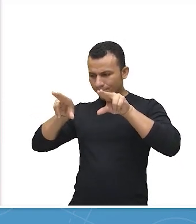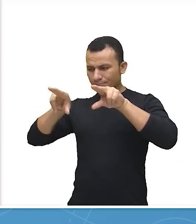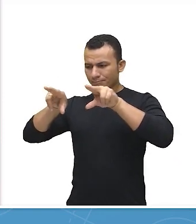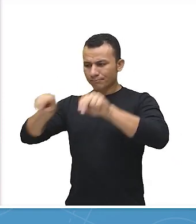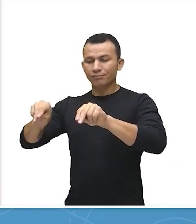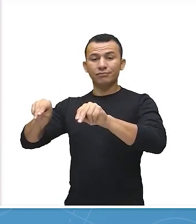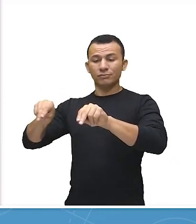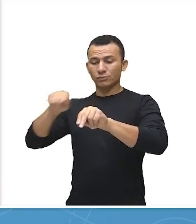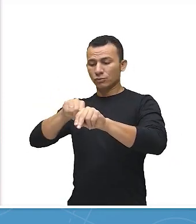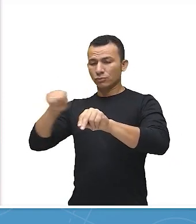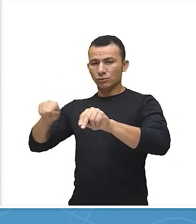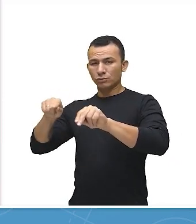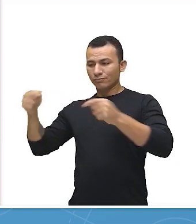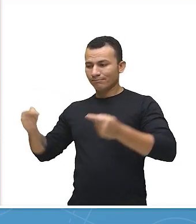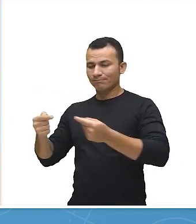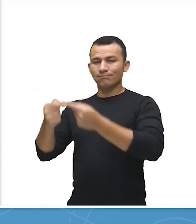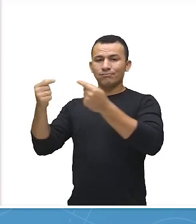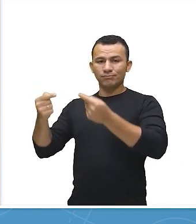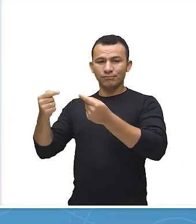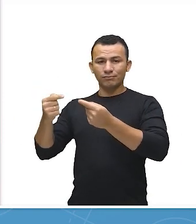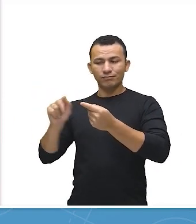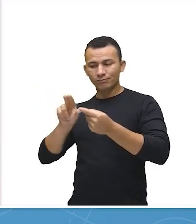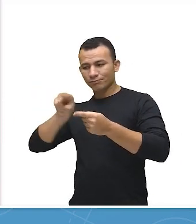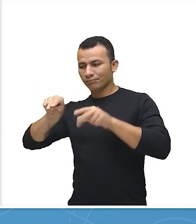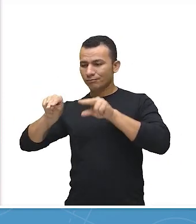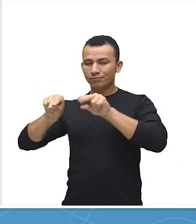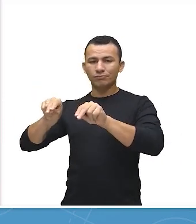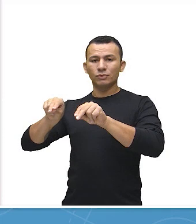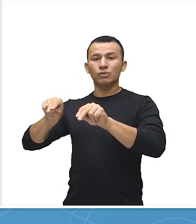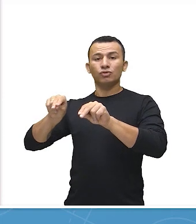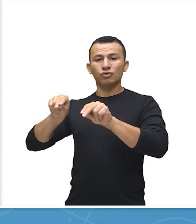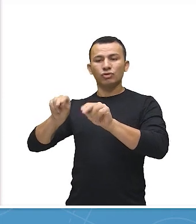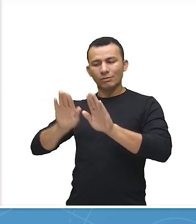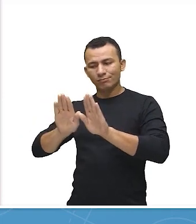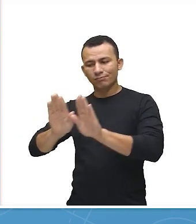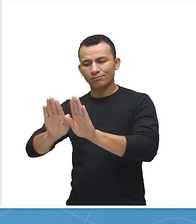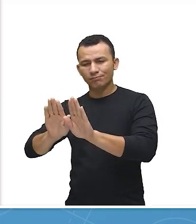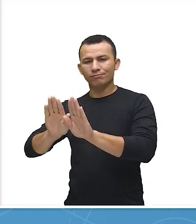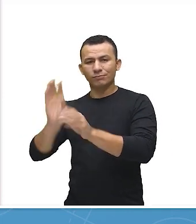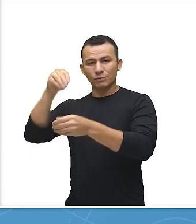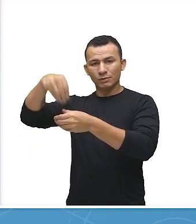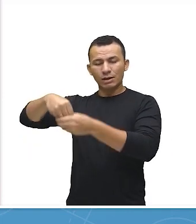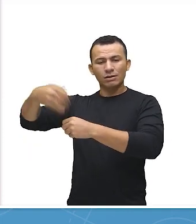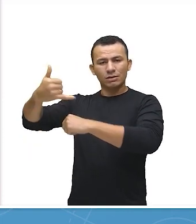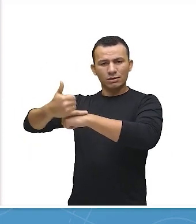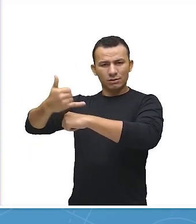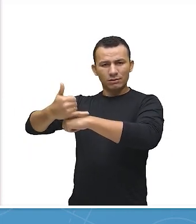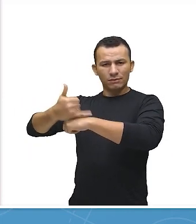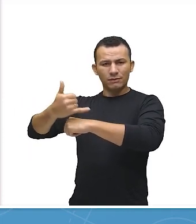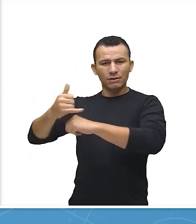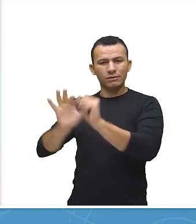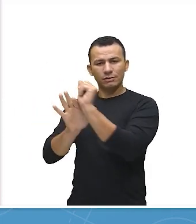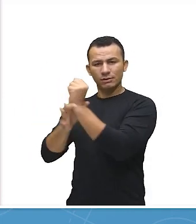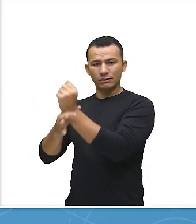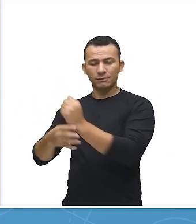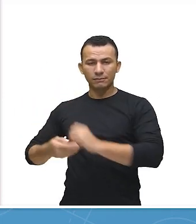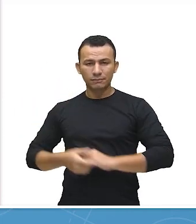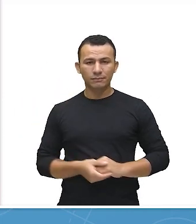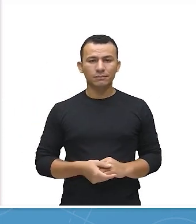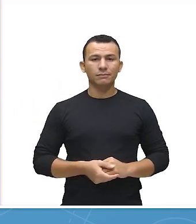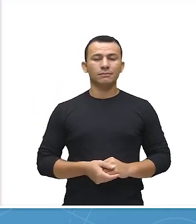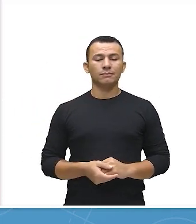ajuste o conjunto 1 no painel e prenda-o. E por último, empurre o conjunto 2 no compartimento metálico e trave-o.